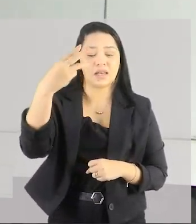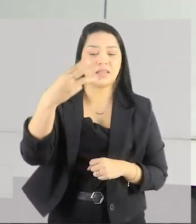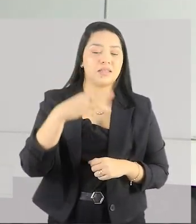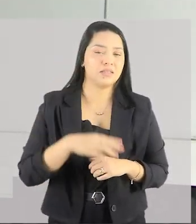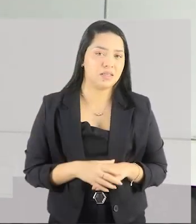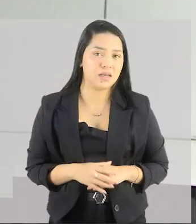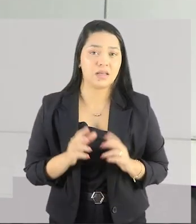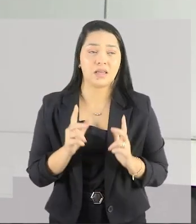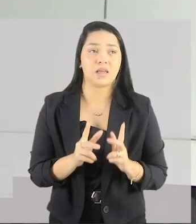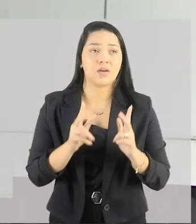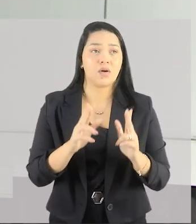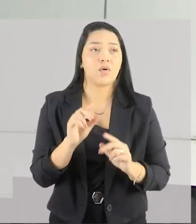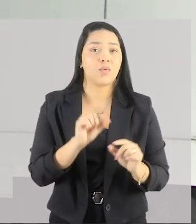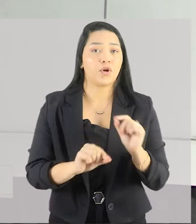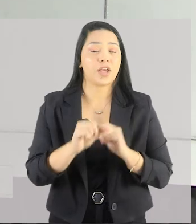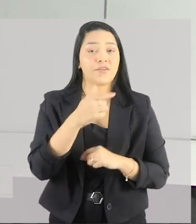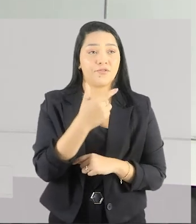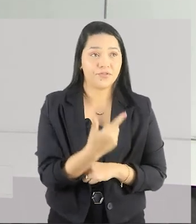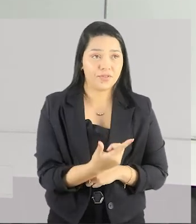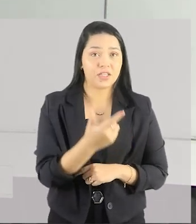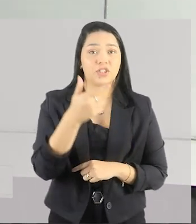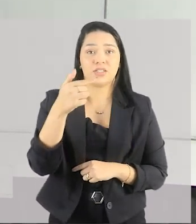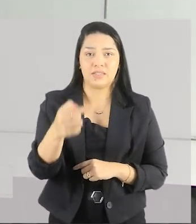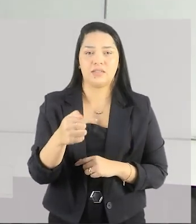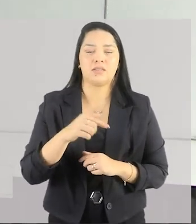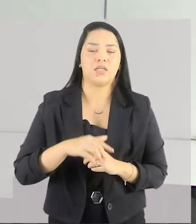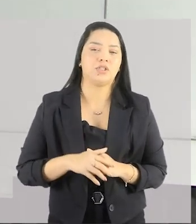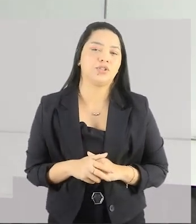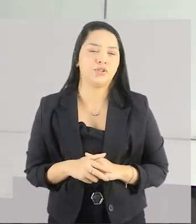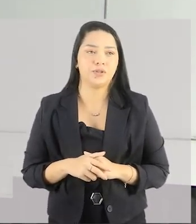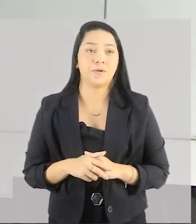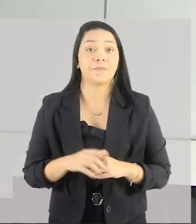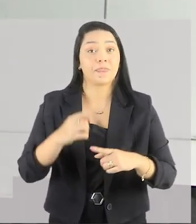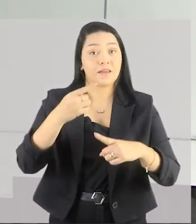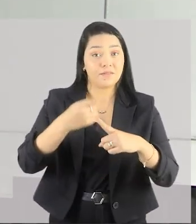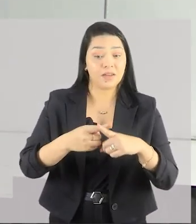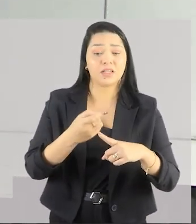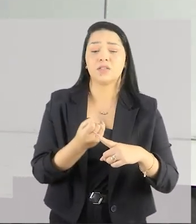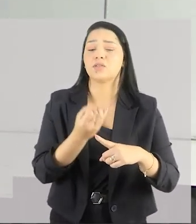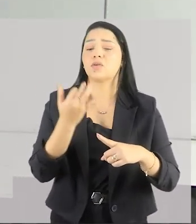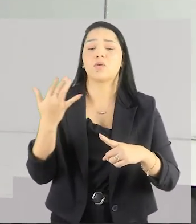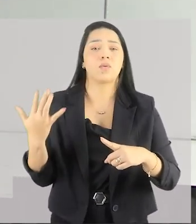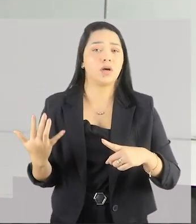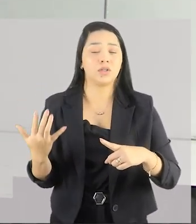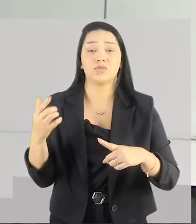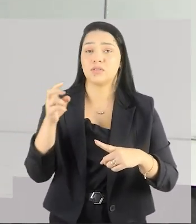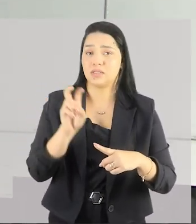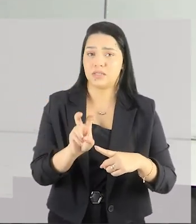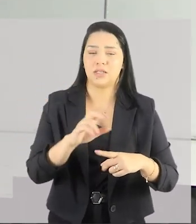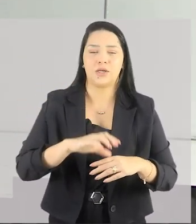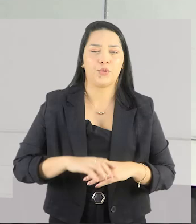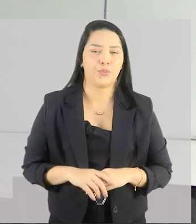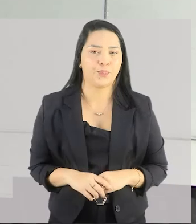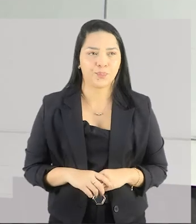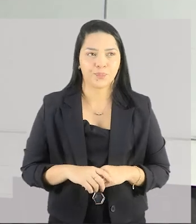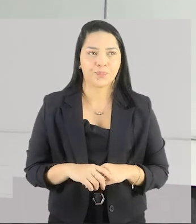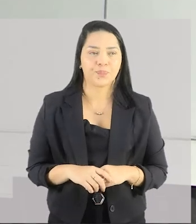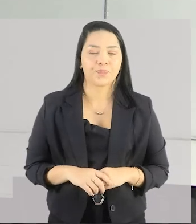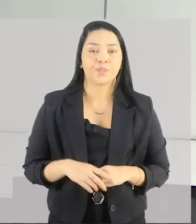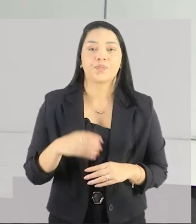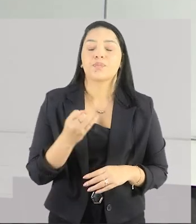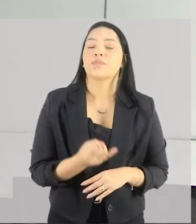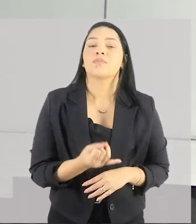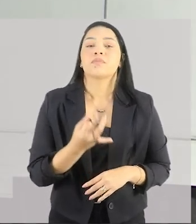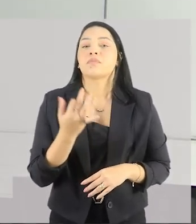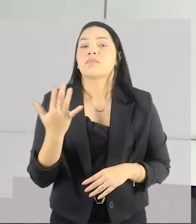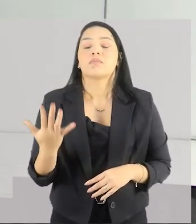seja, é a mesma coisa que 27 vezes quanto aqui? 5, tranquilo? Quanto é